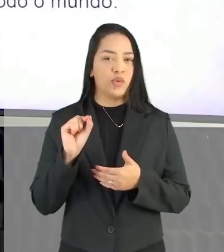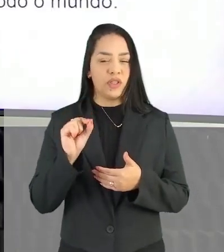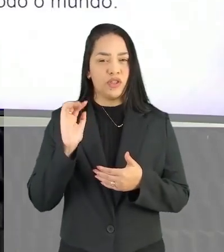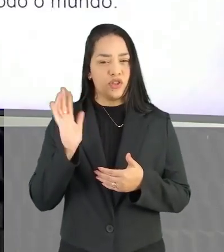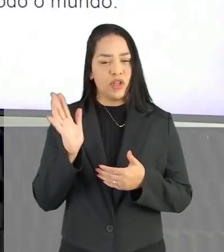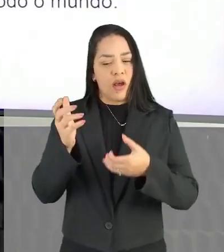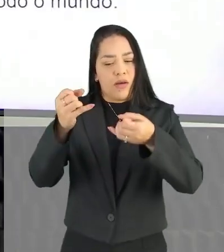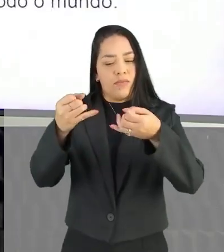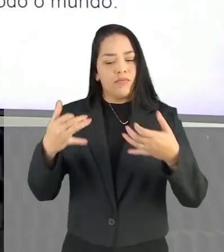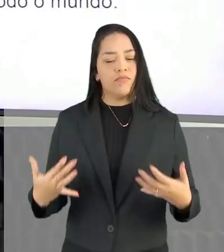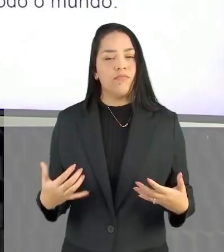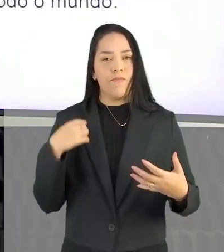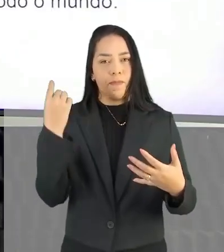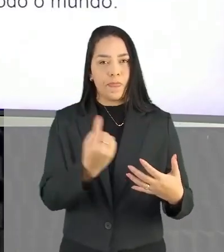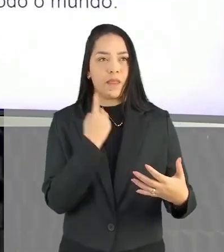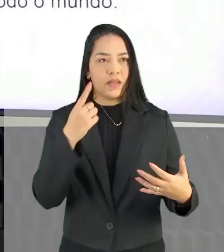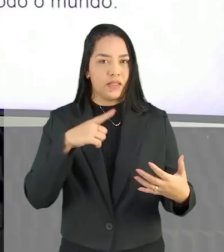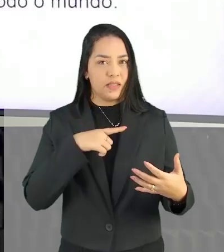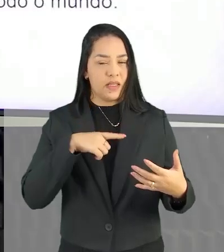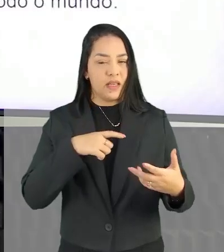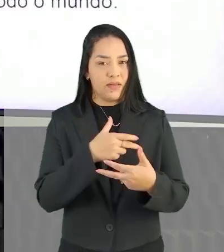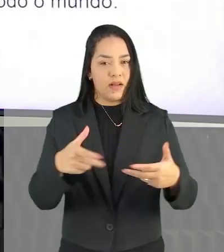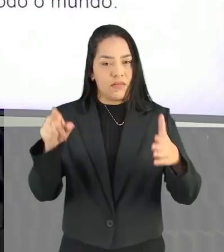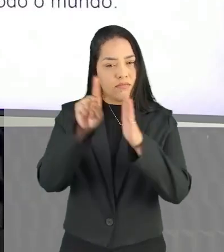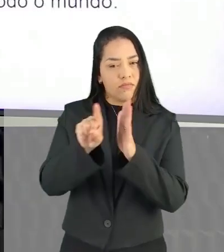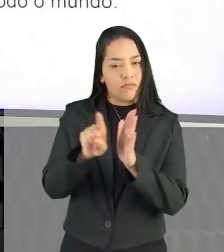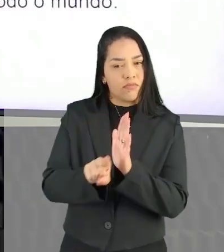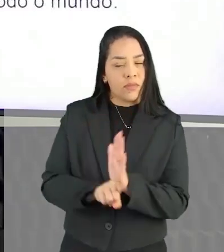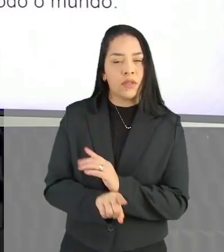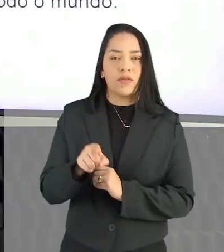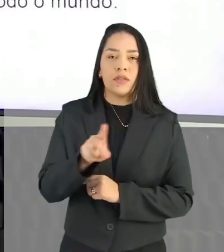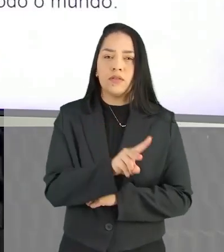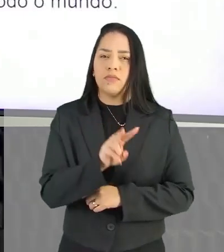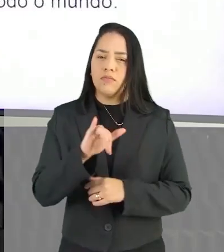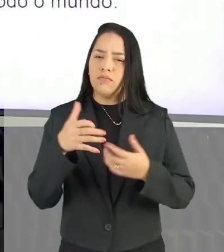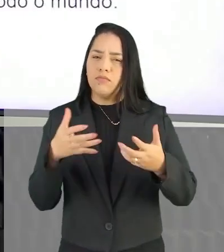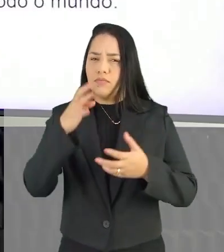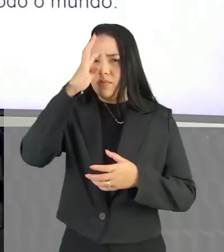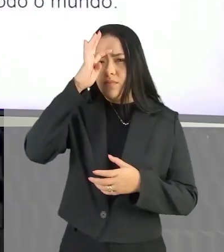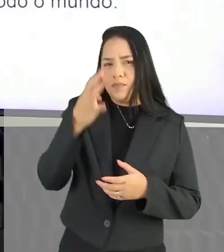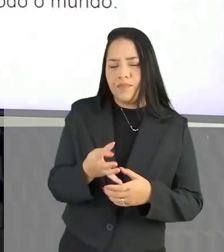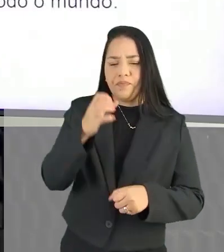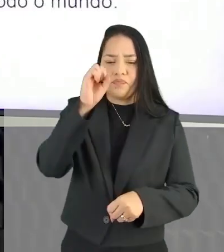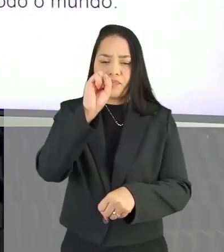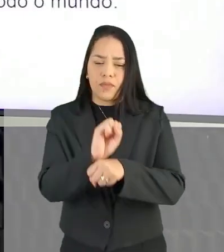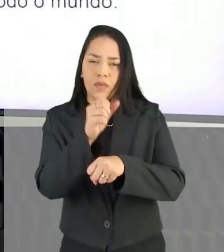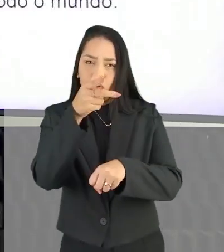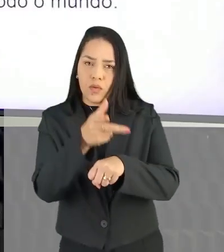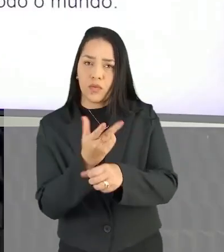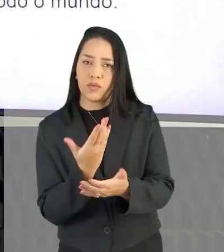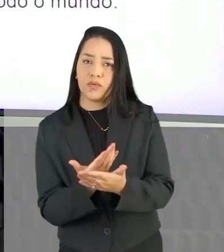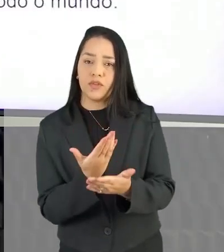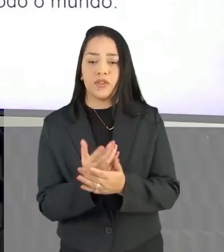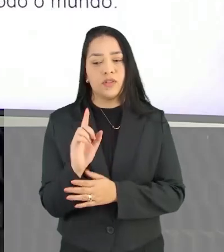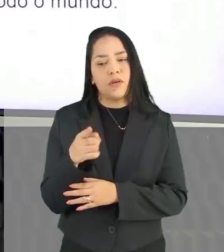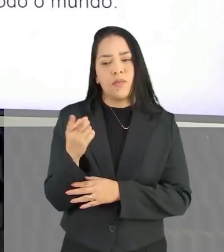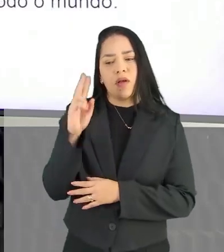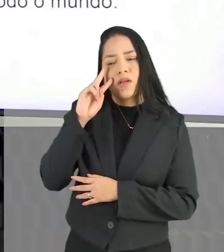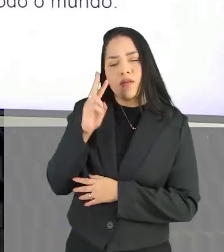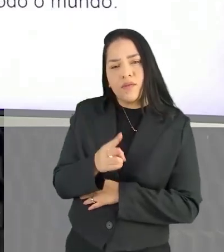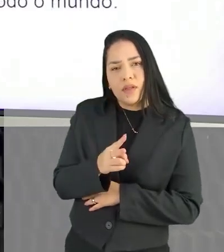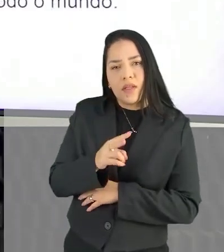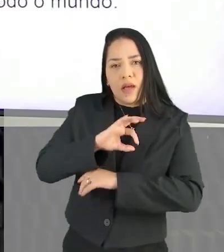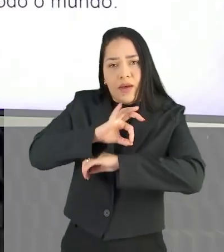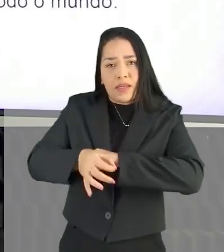vem fazendo, a gente traz as questões e aí vocês vão tentando resolver, dando pausa no vídeo e aí depois vão conferindo